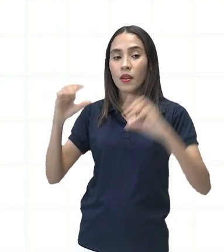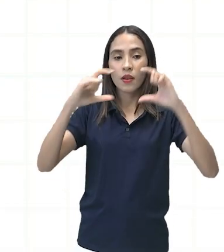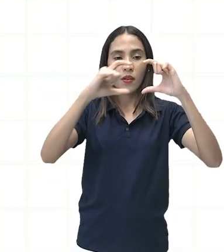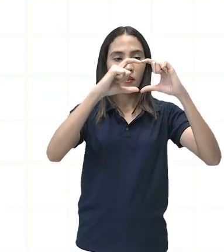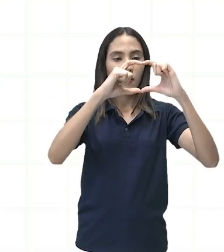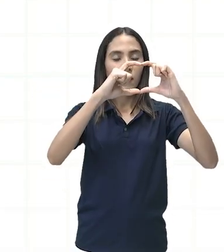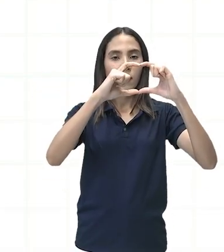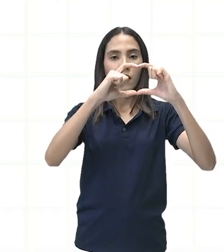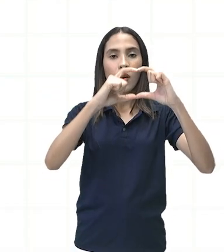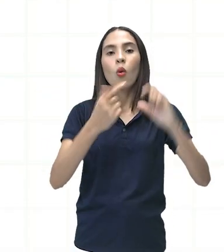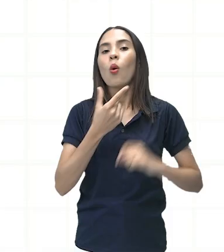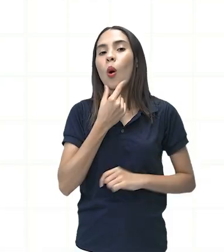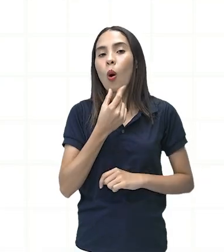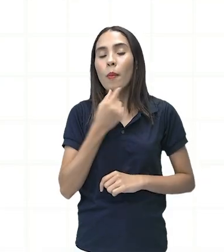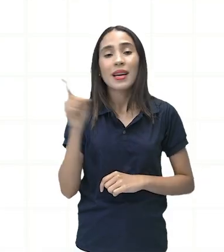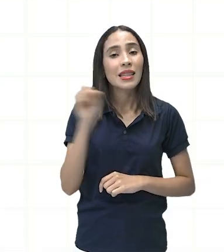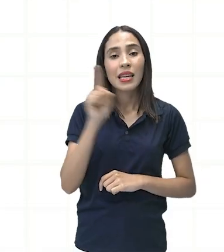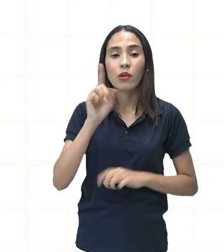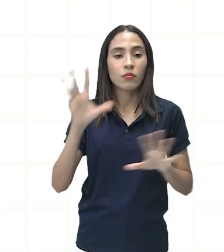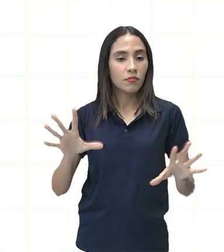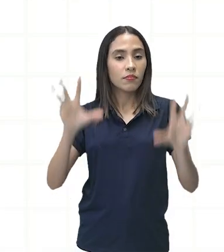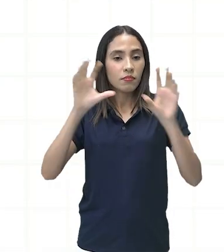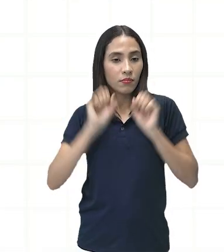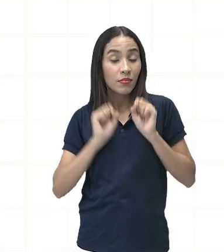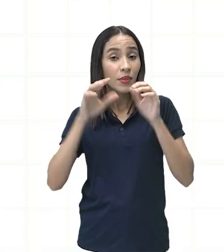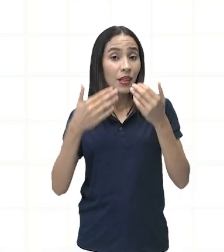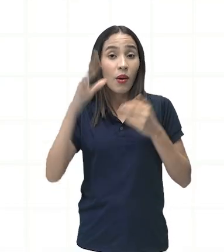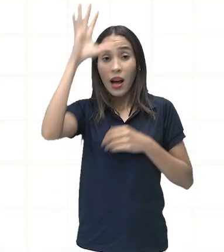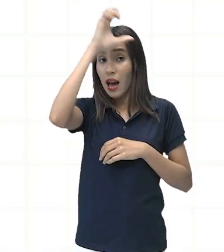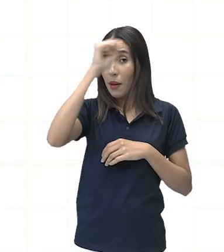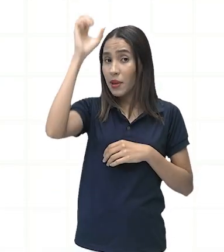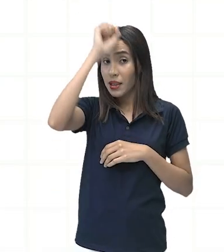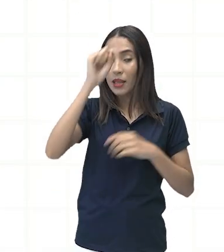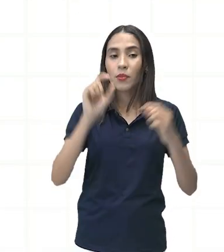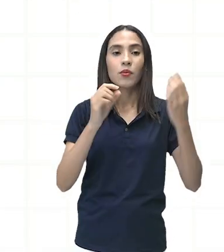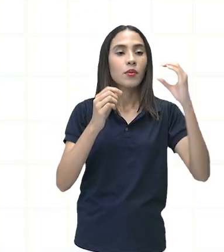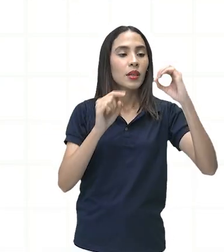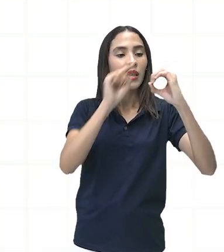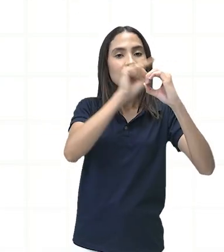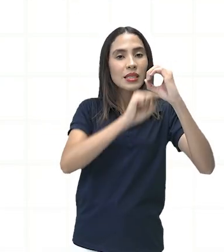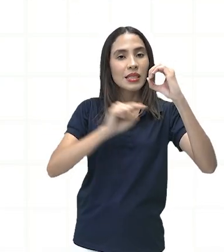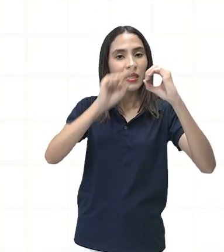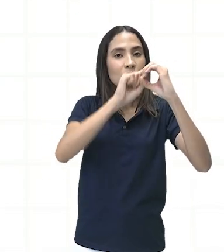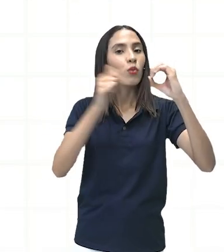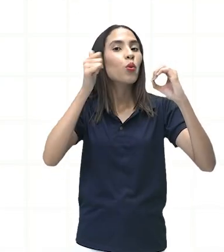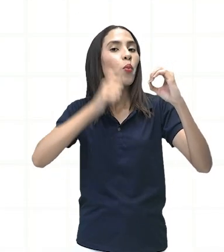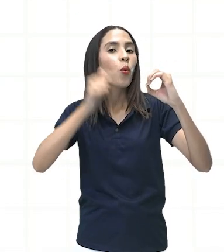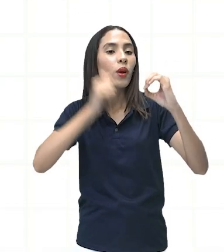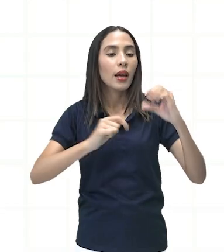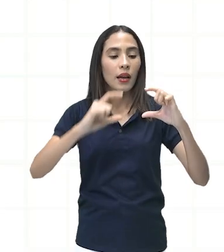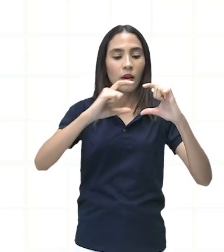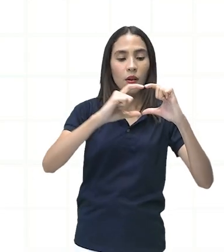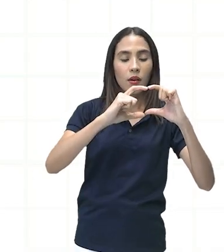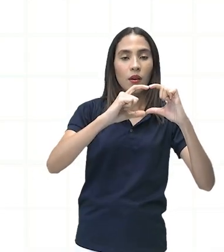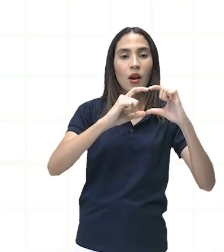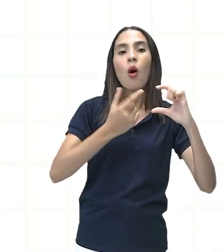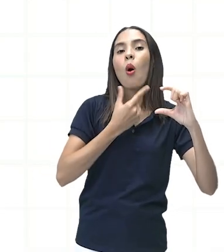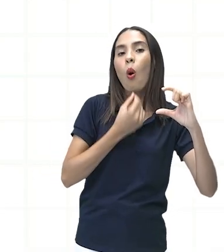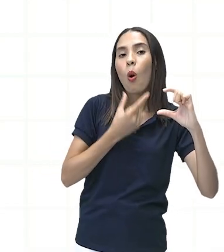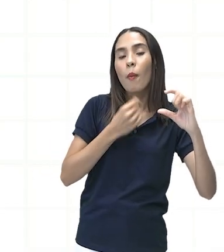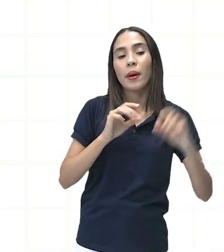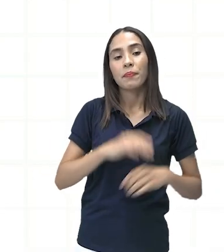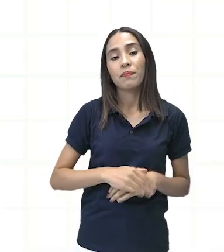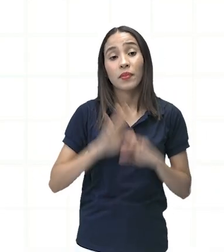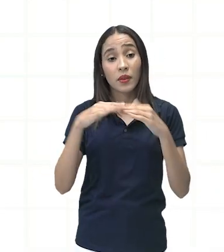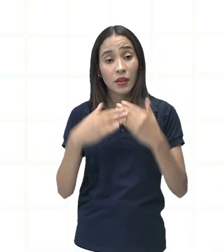quadrado, representando aqui, ó, um homem não afetado. Então, aprendemos agora, círculo representa uma mulher,